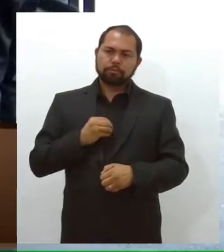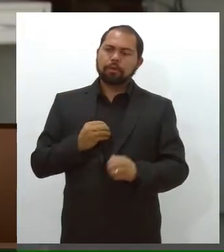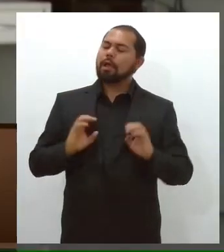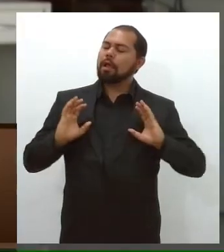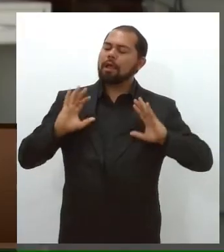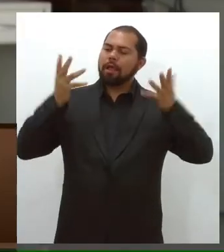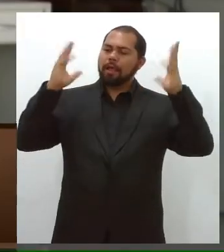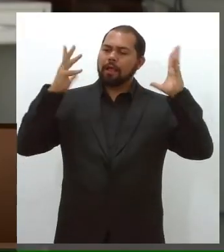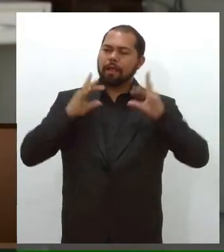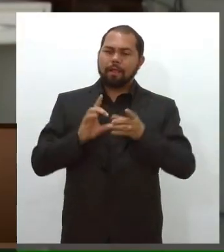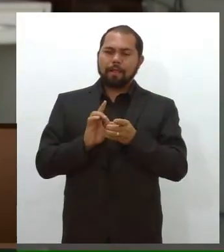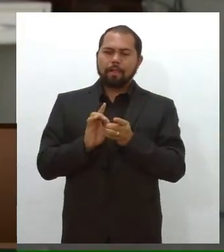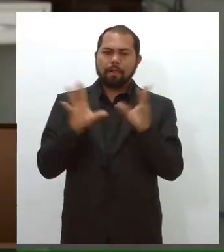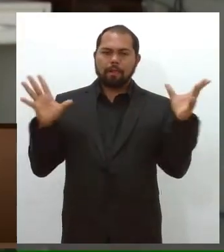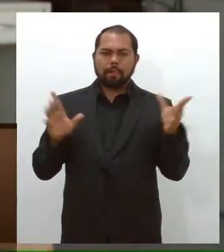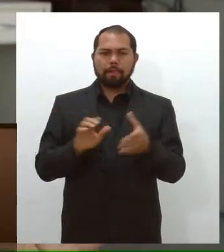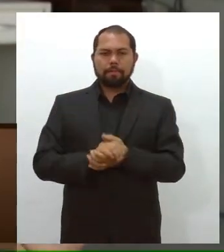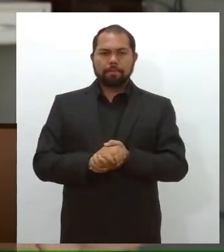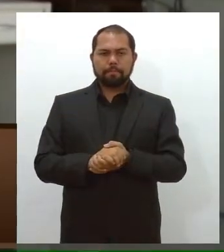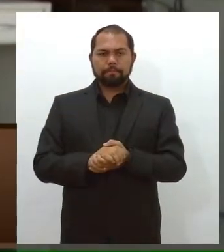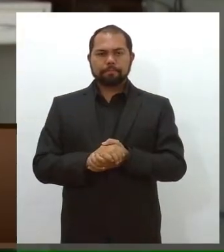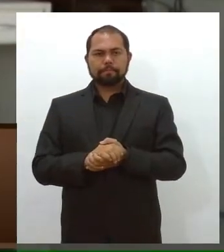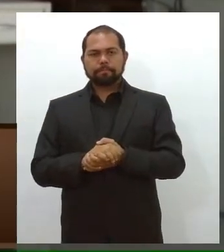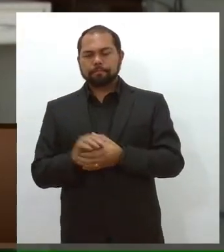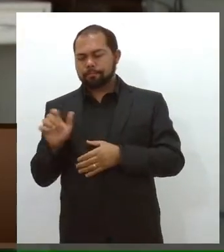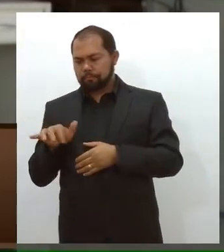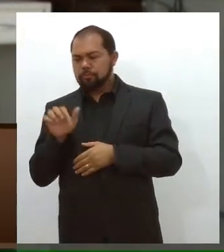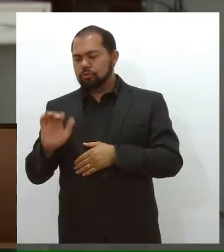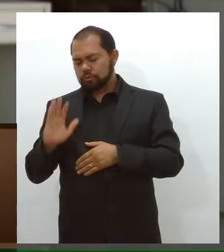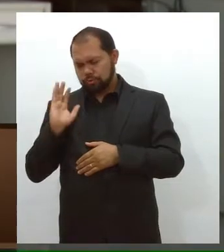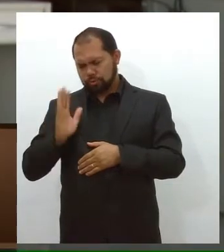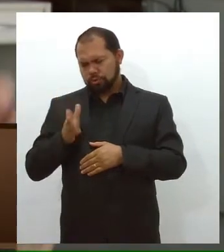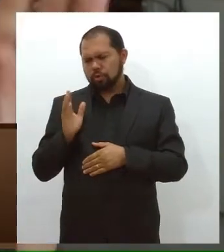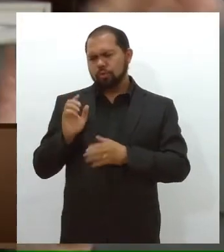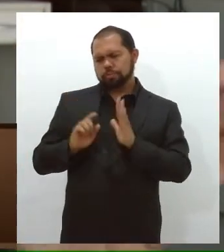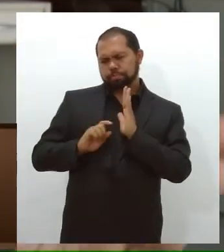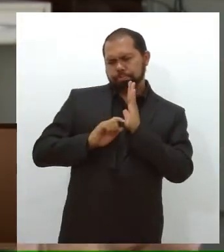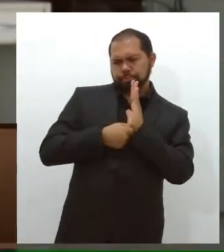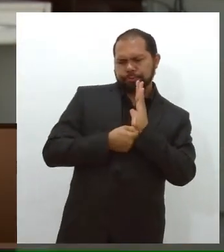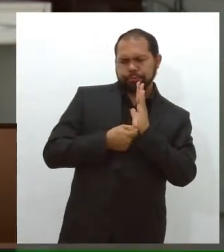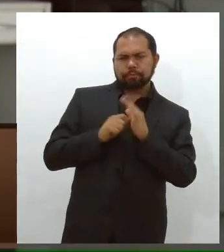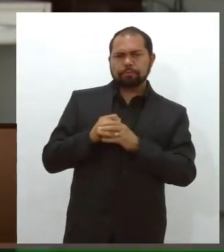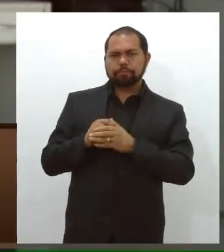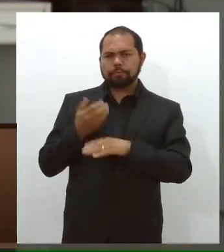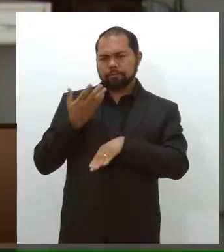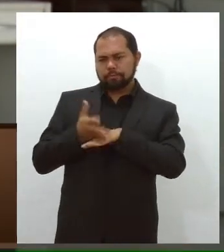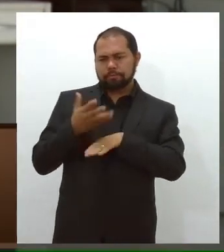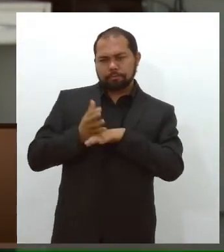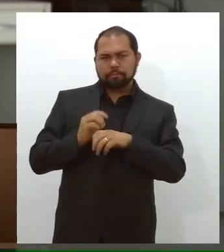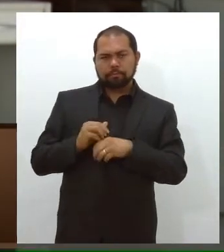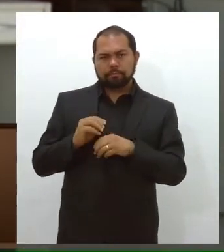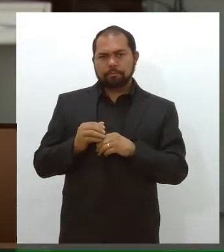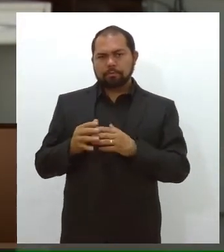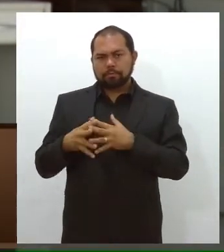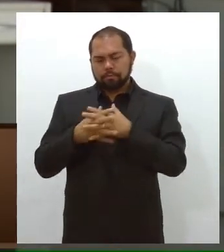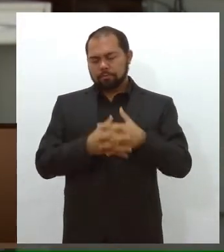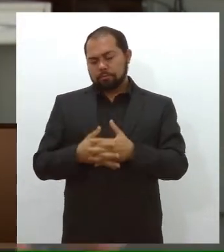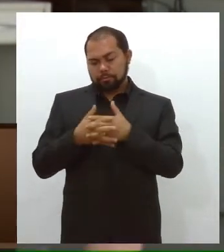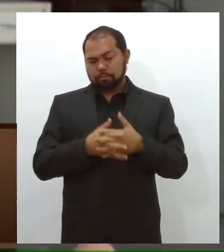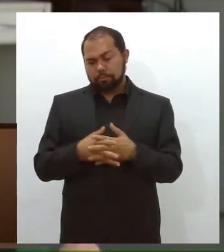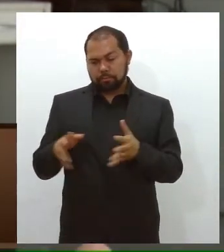democracia. As urnas, na verdade, já foram lacradas durante a preparação. Então, assim que os caminhões chegam nas zonas,